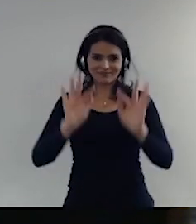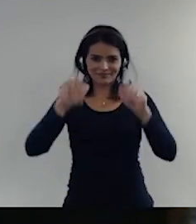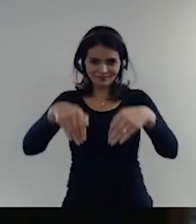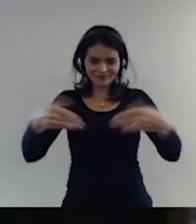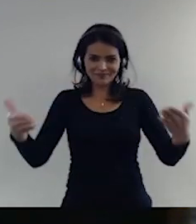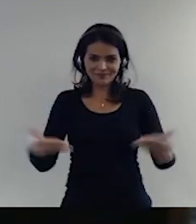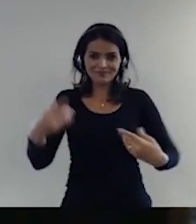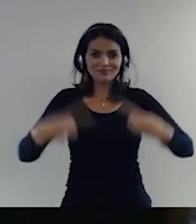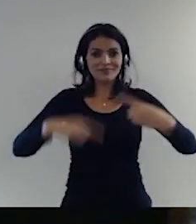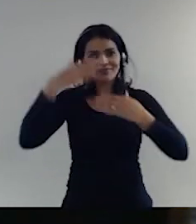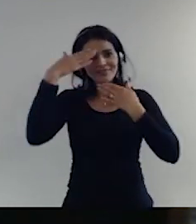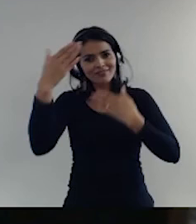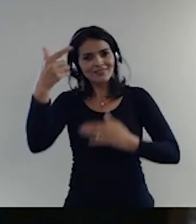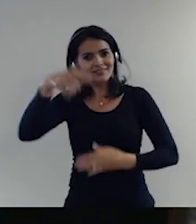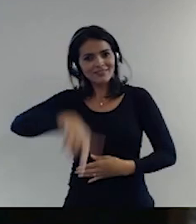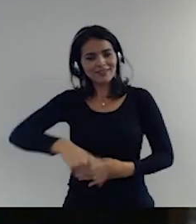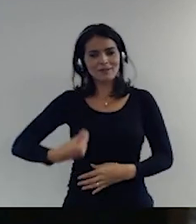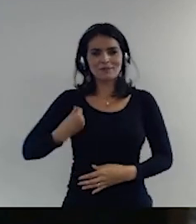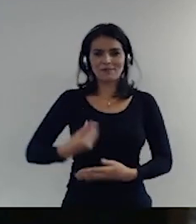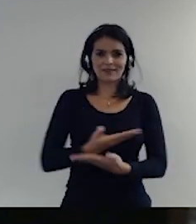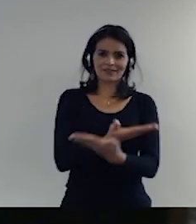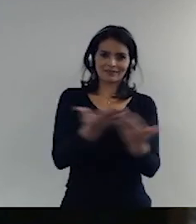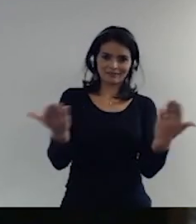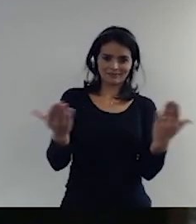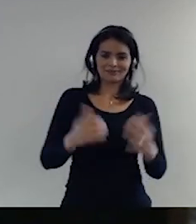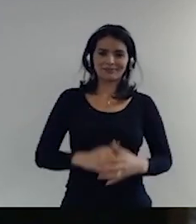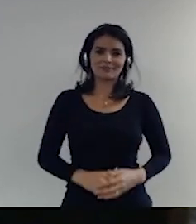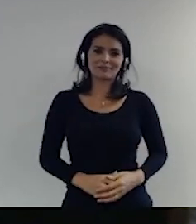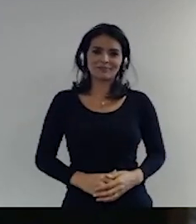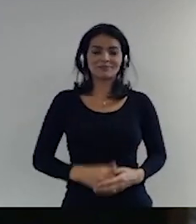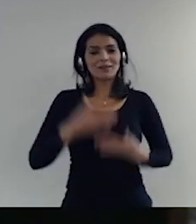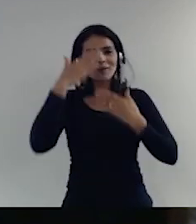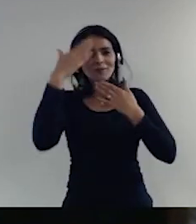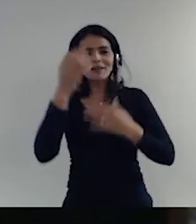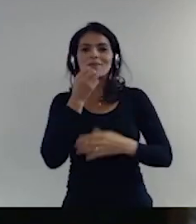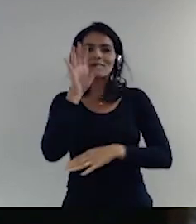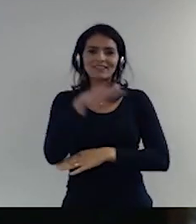este painel, agradecendo mais uma vez a participação e a audiência de todos. Muito obrigado, uma boa tarde.